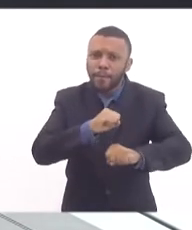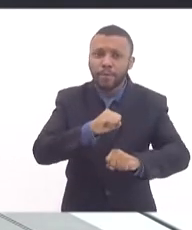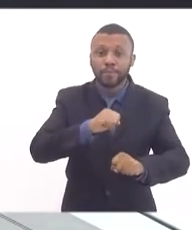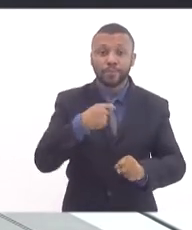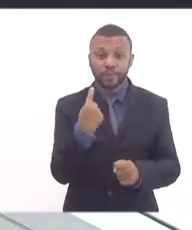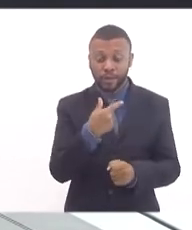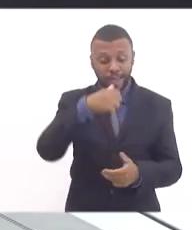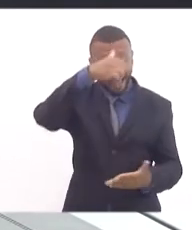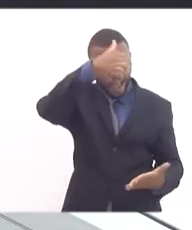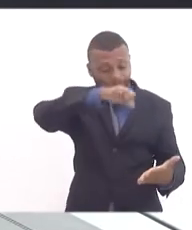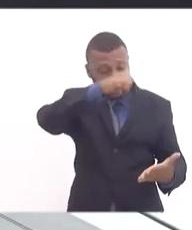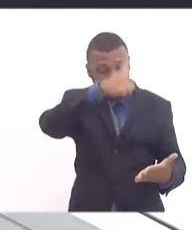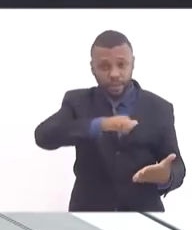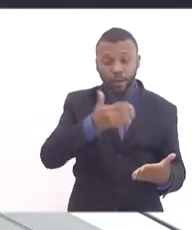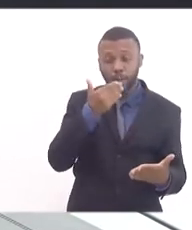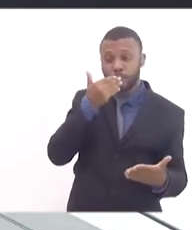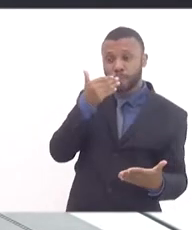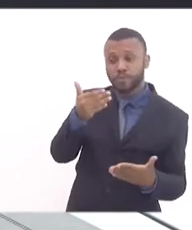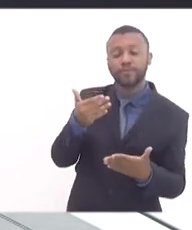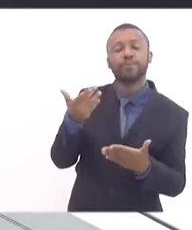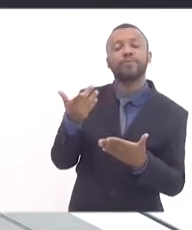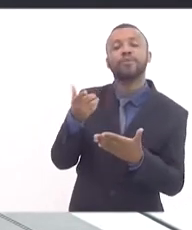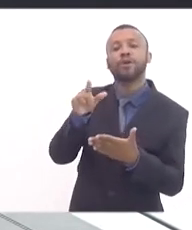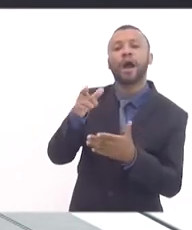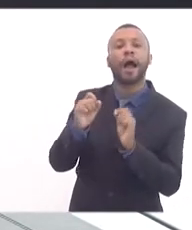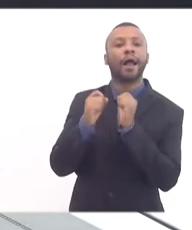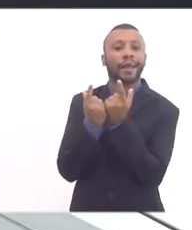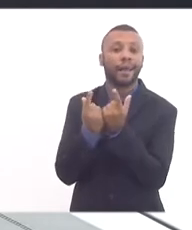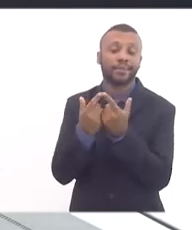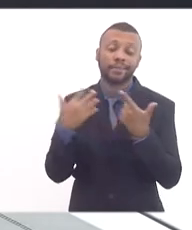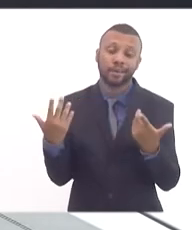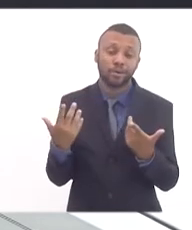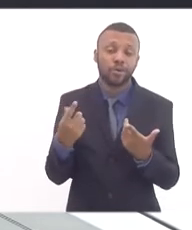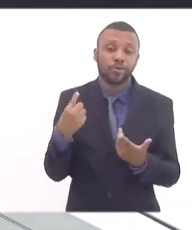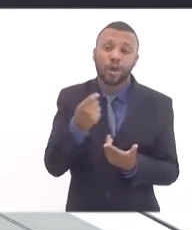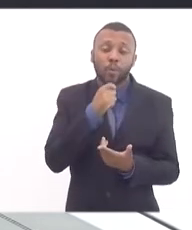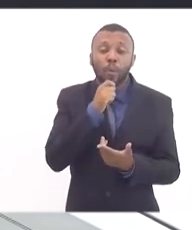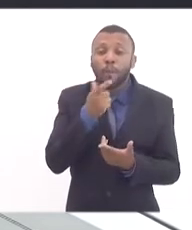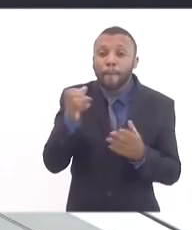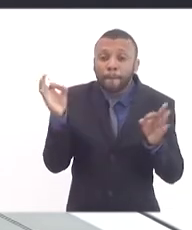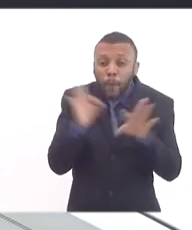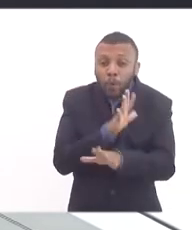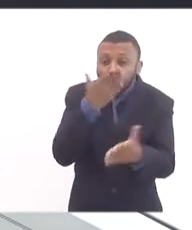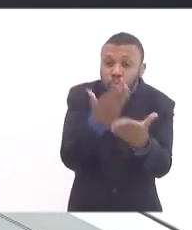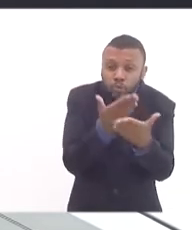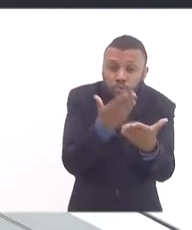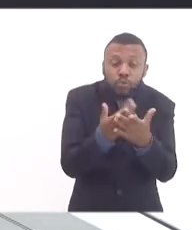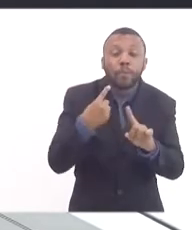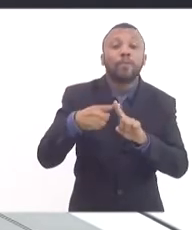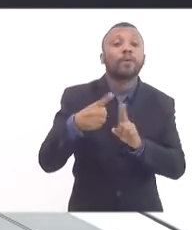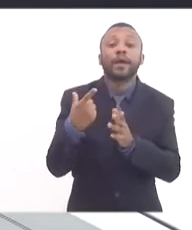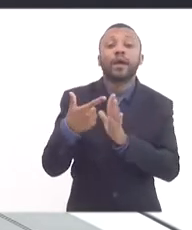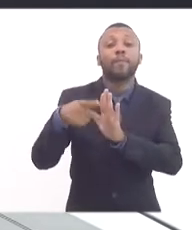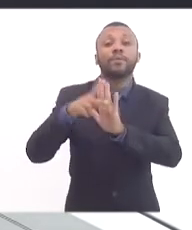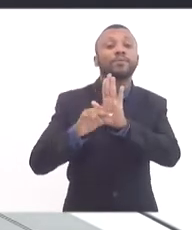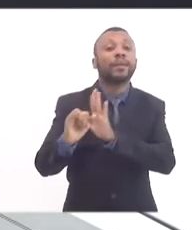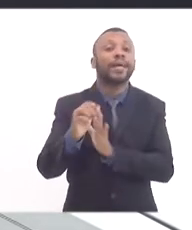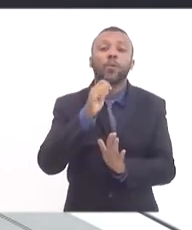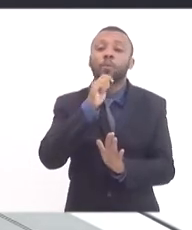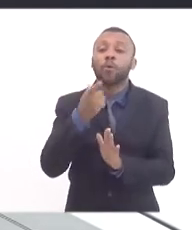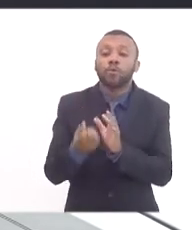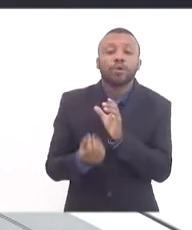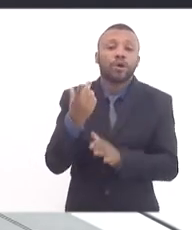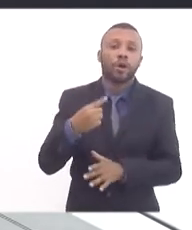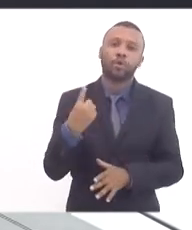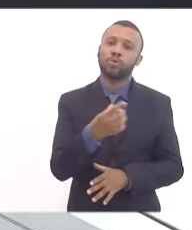como bem falou doutor Adilson é não temos um estudo de impacto pronto porque o projeto de lei não nasceu conosco e para